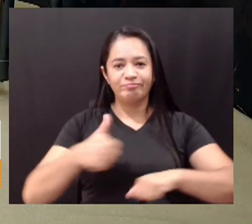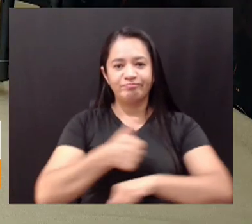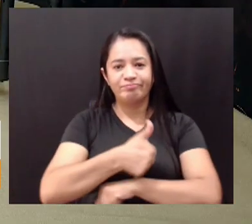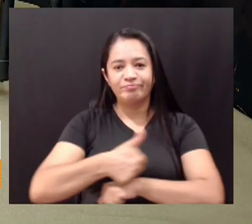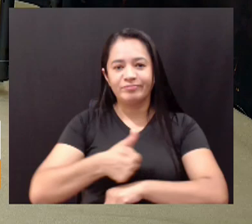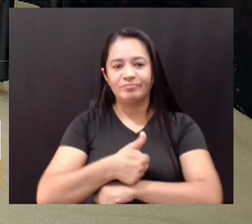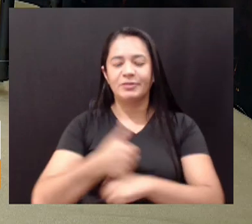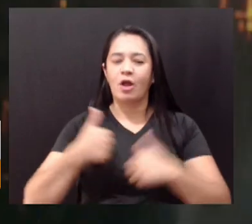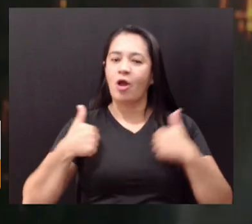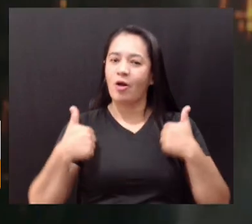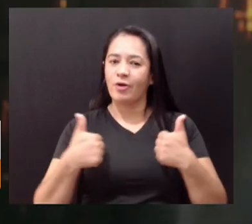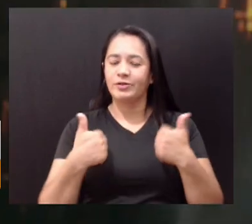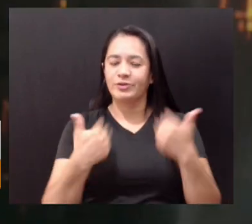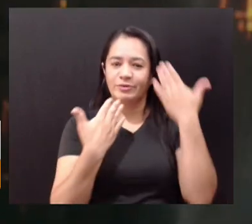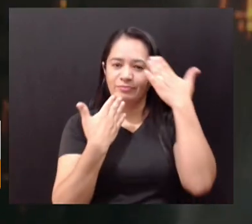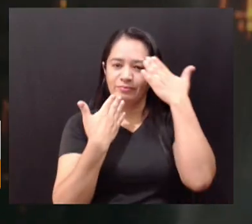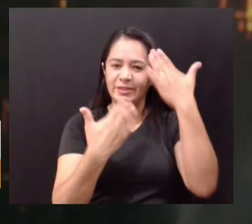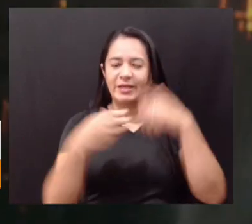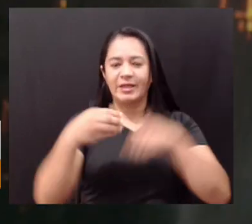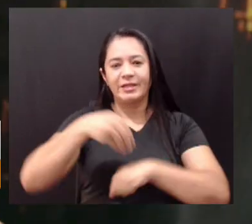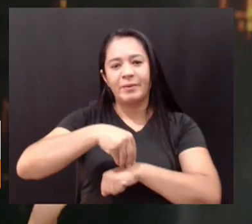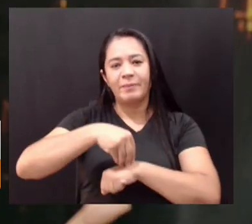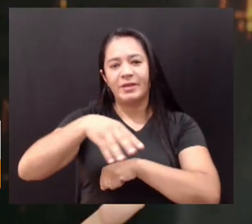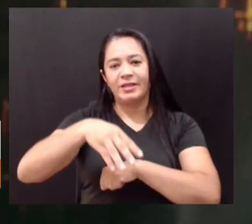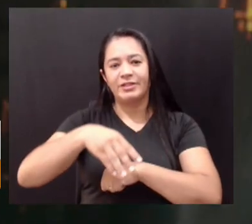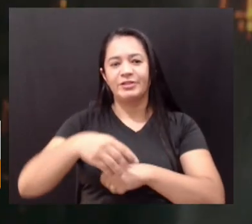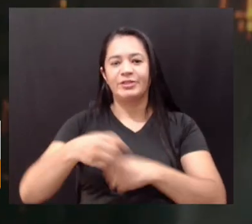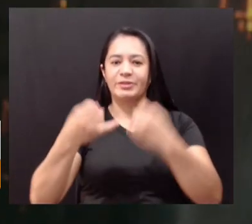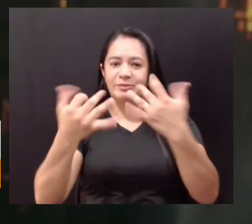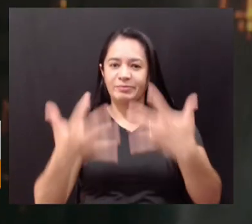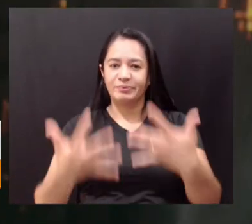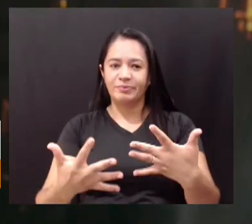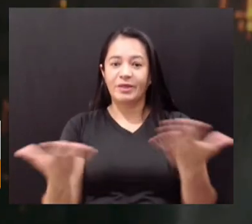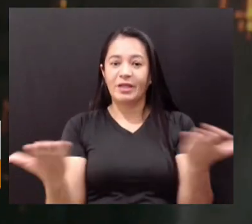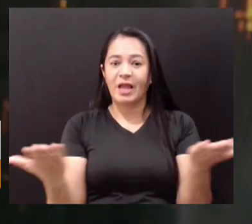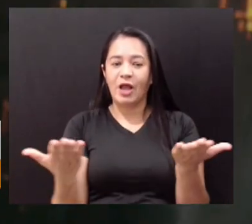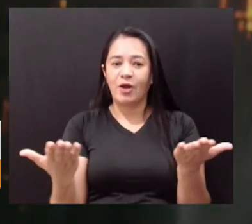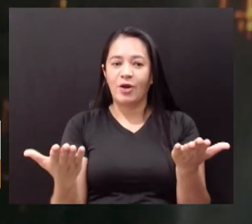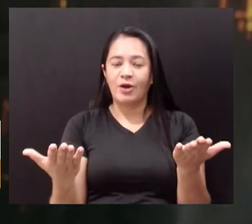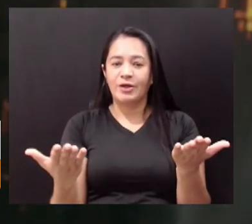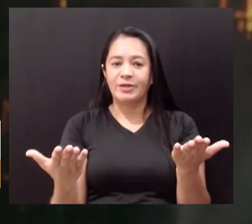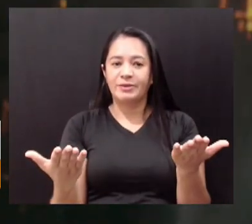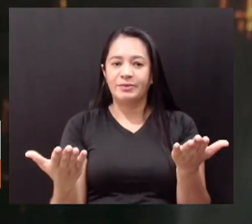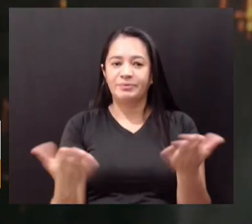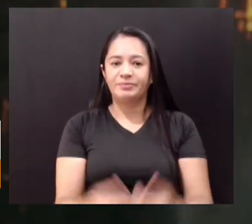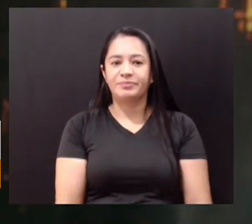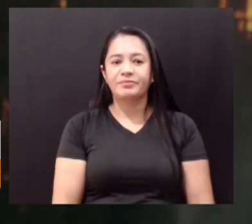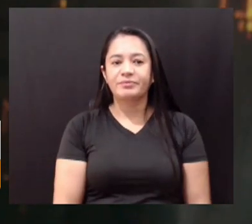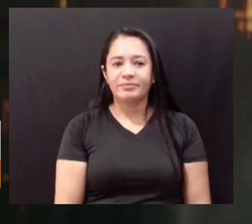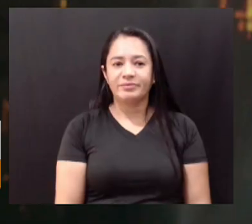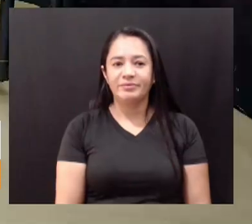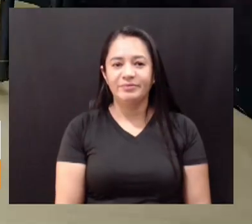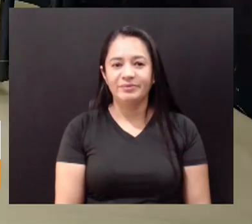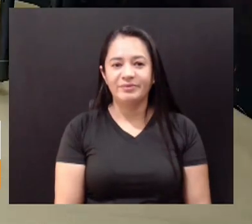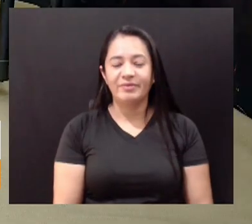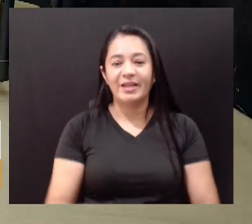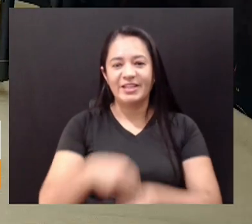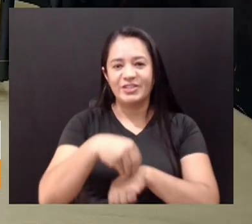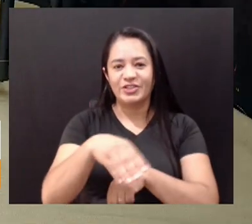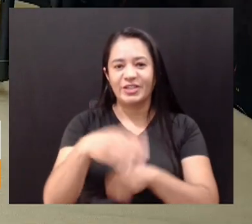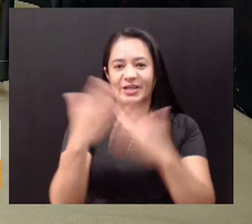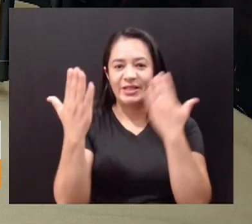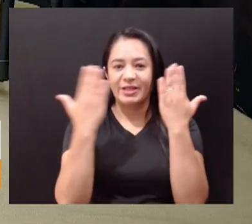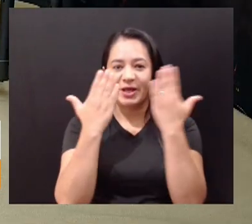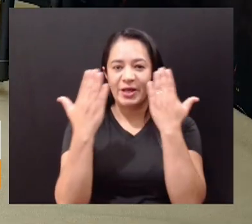Obrigada aí pela sua dica, pelas suas palavras. Agora já vamos então para as dicas aí da nossa